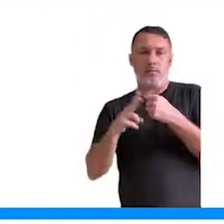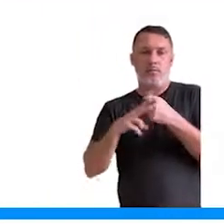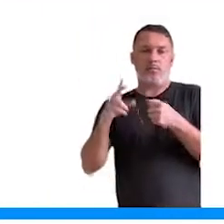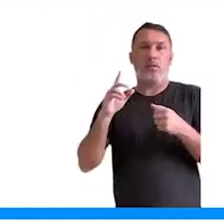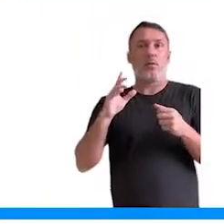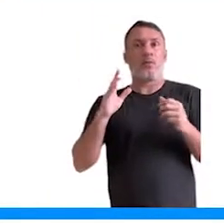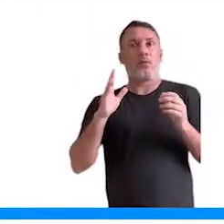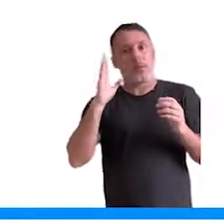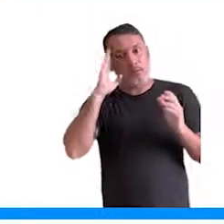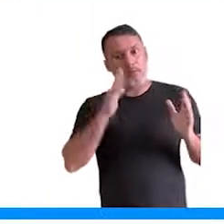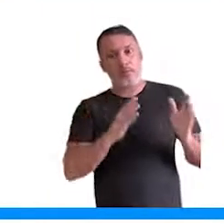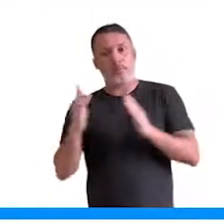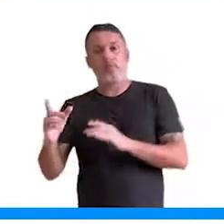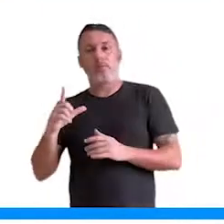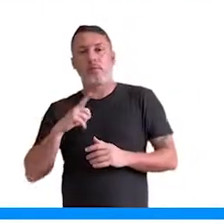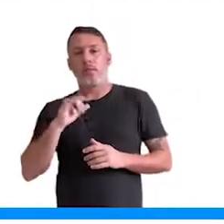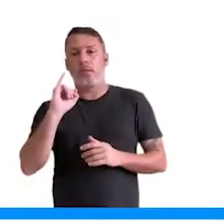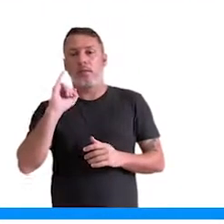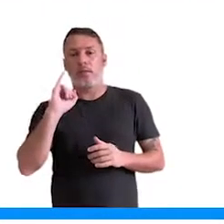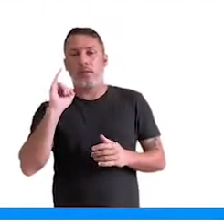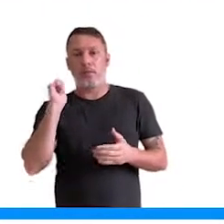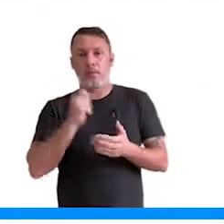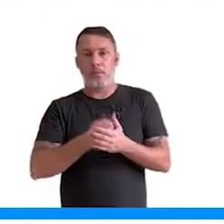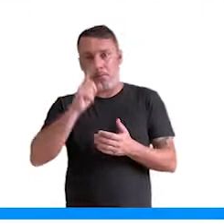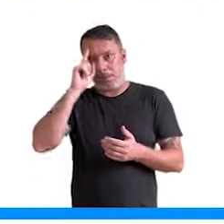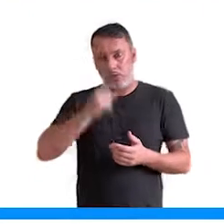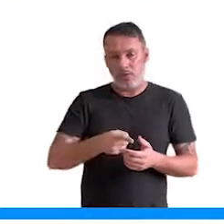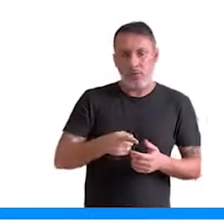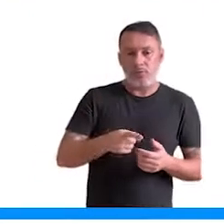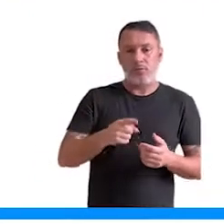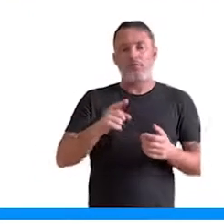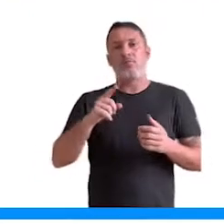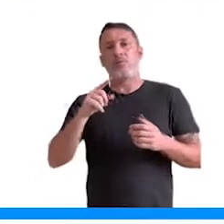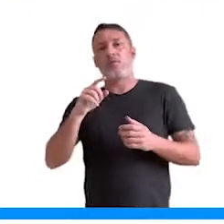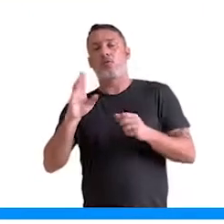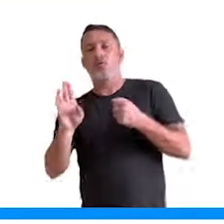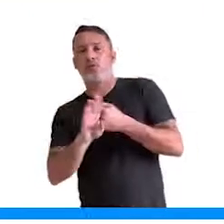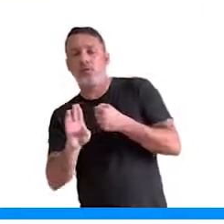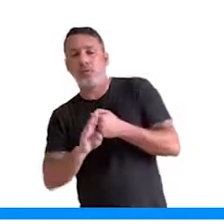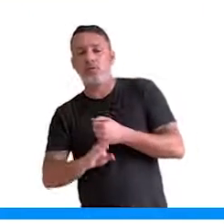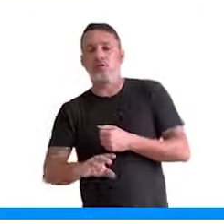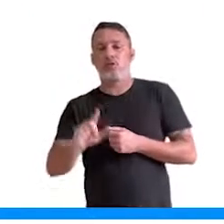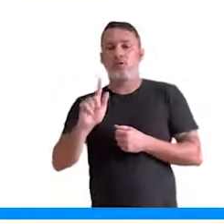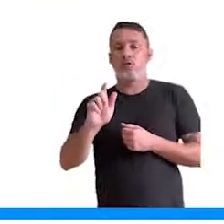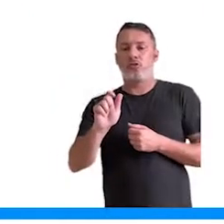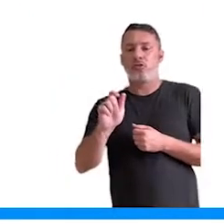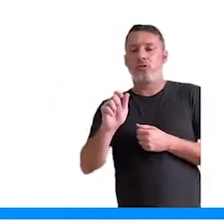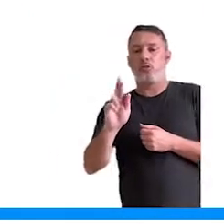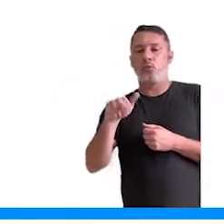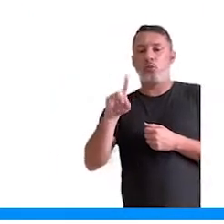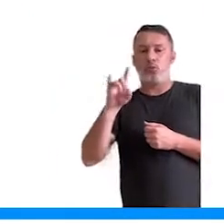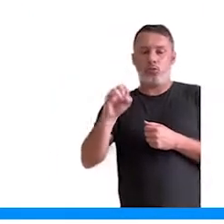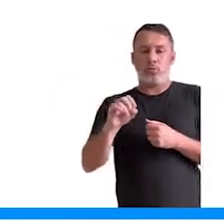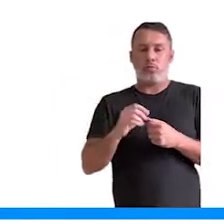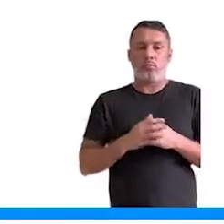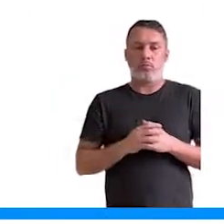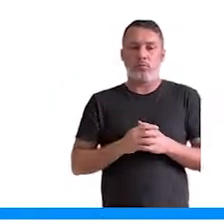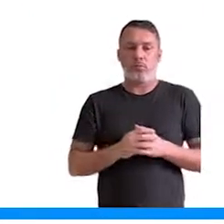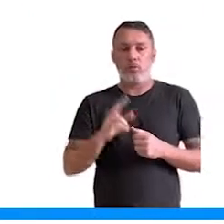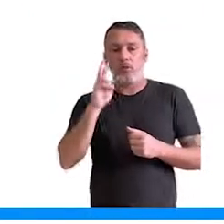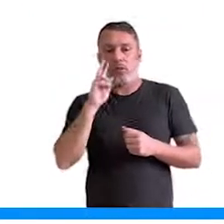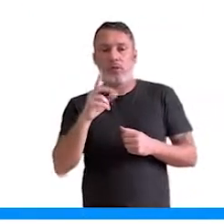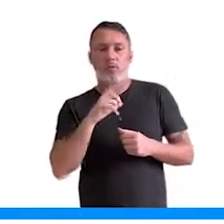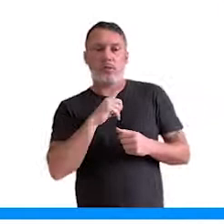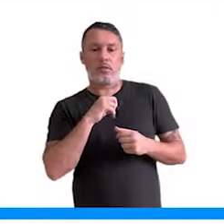verbo, com a exceção do imperativo, do infinitivo e do gerúndio. Bem, então aqui eu tenho exemplos ali, ó, te amo,